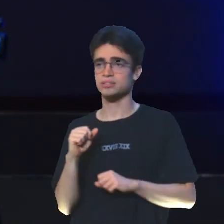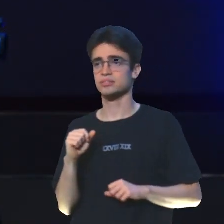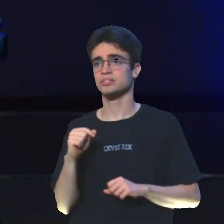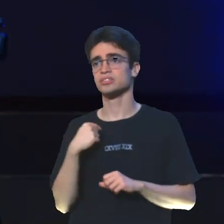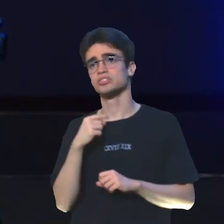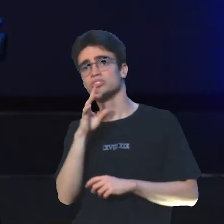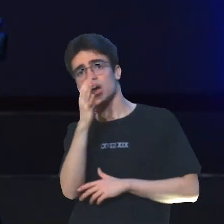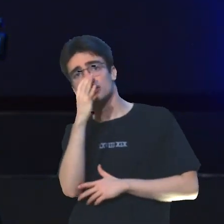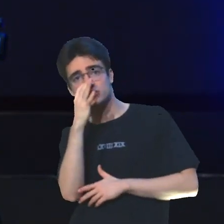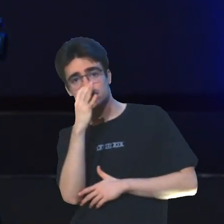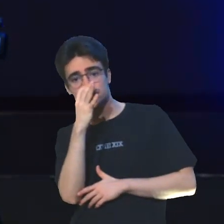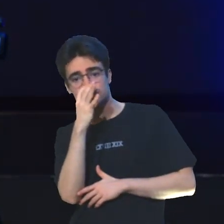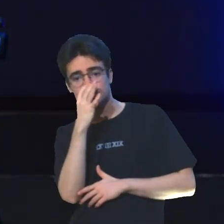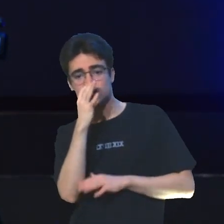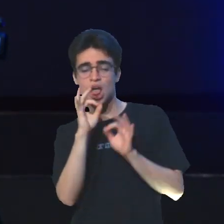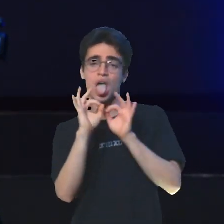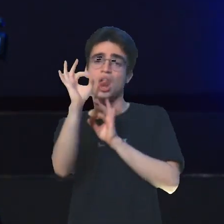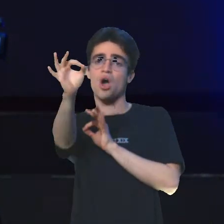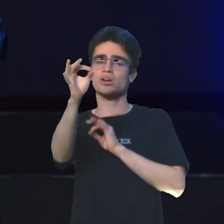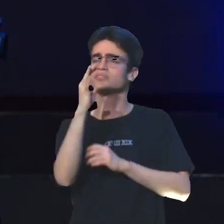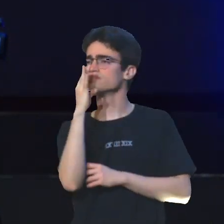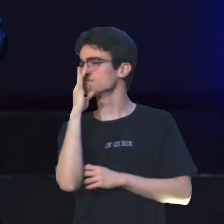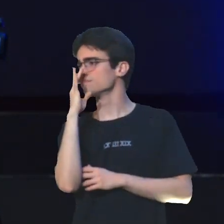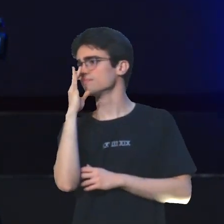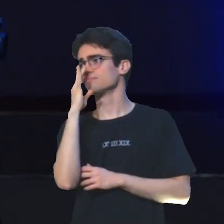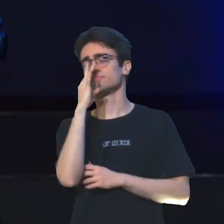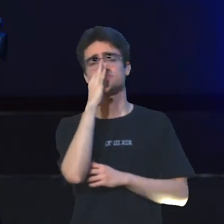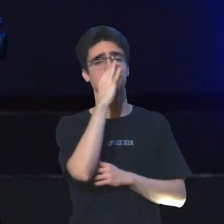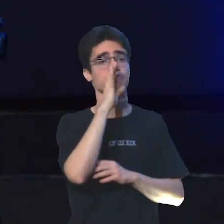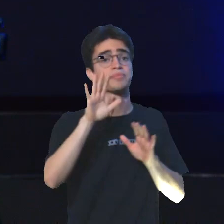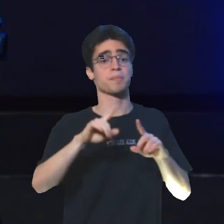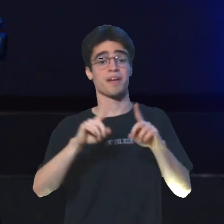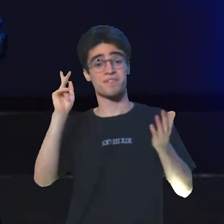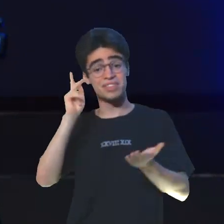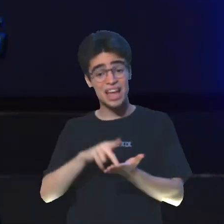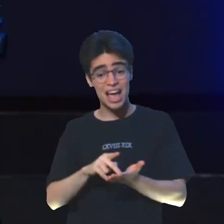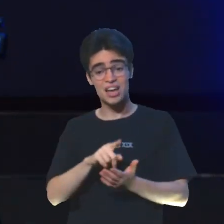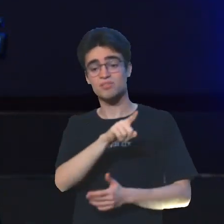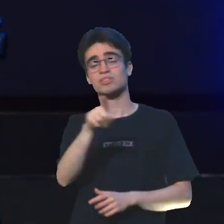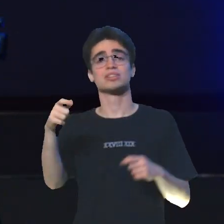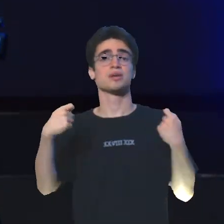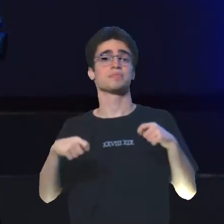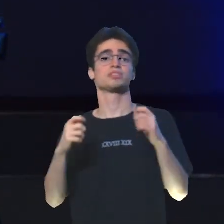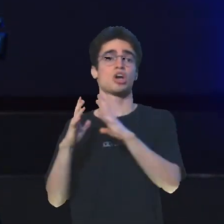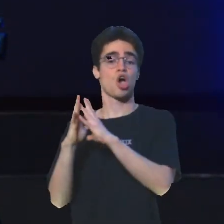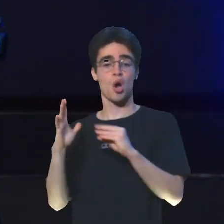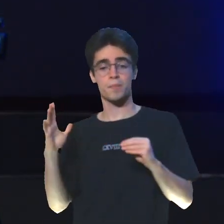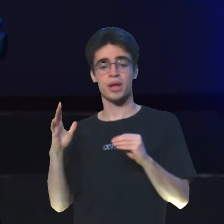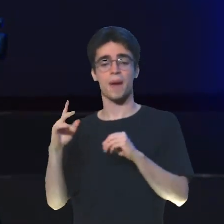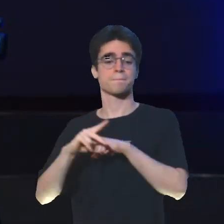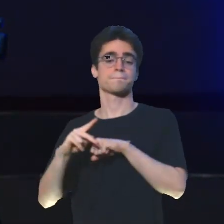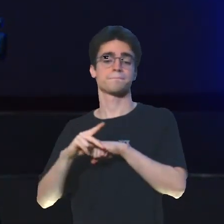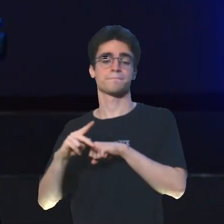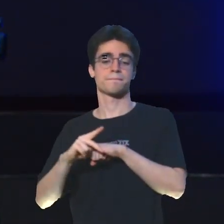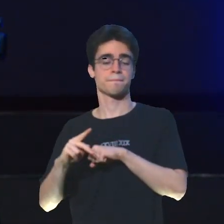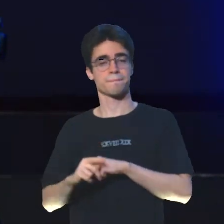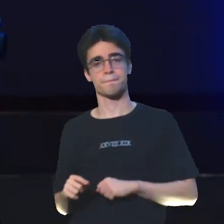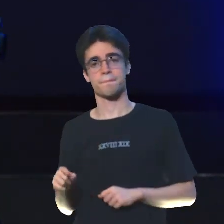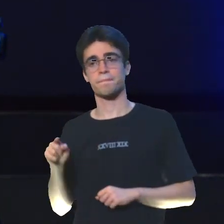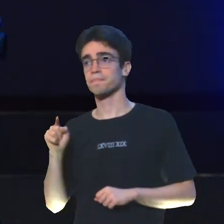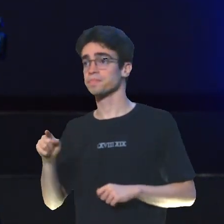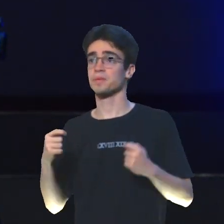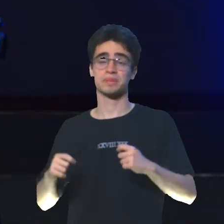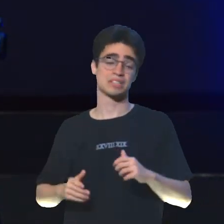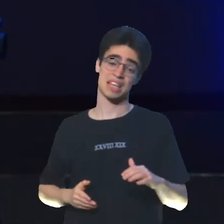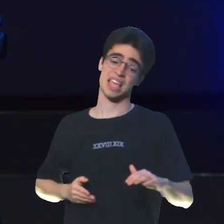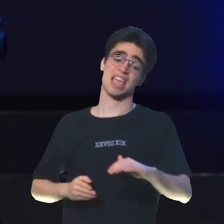Você está vendo as coisas de longe. Sendo que na verdade você precisa ser Pedro. Que é quando você